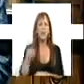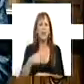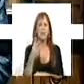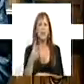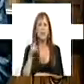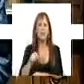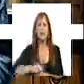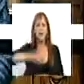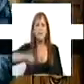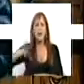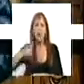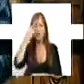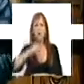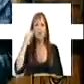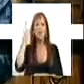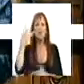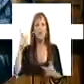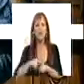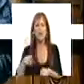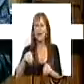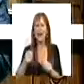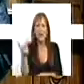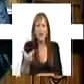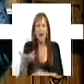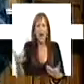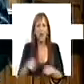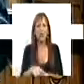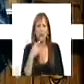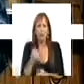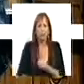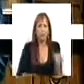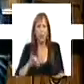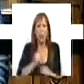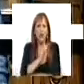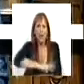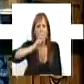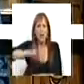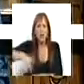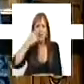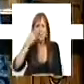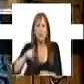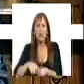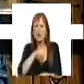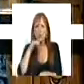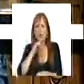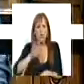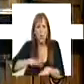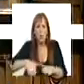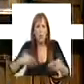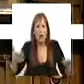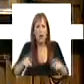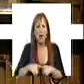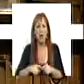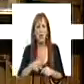1,3 mil milhões de pessoas a viver em terras frágeis e muitos outros milhões de pessoas a sofrer as